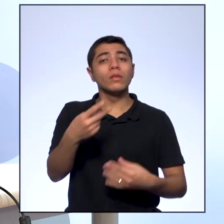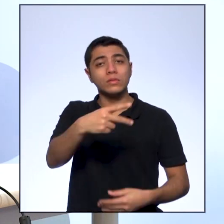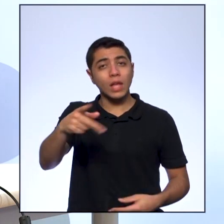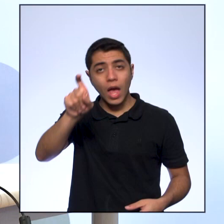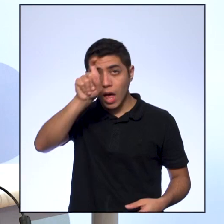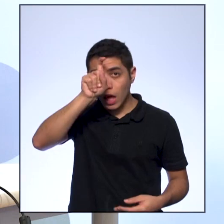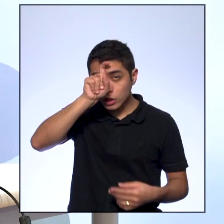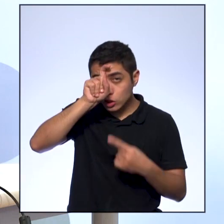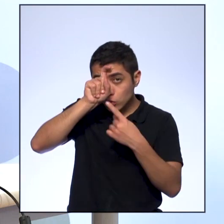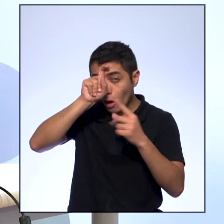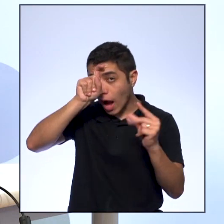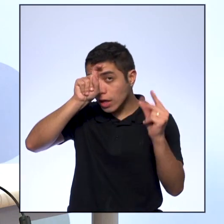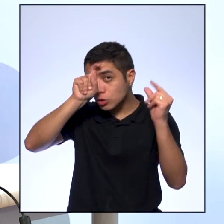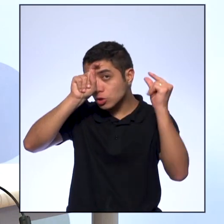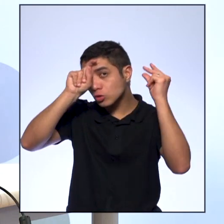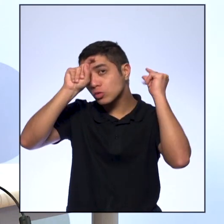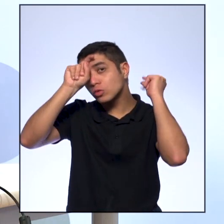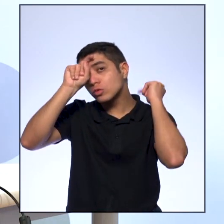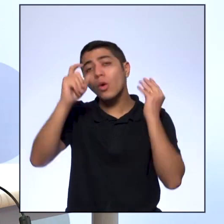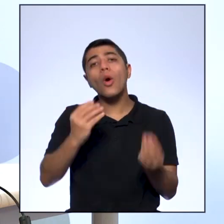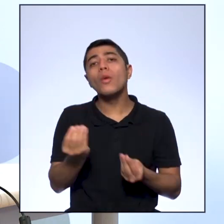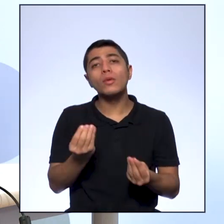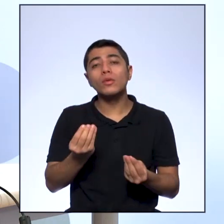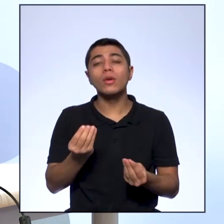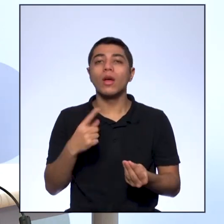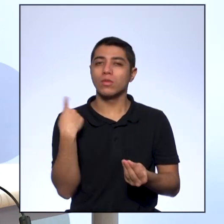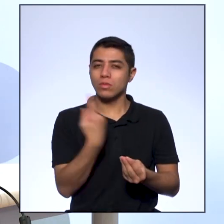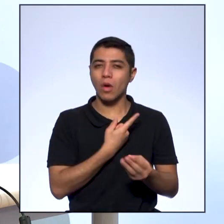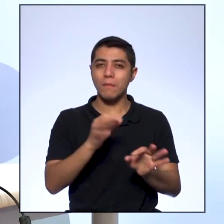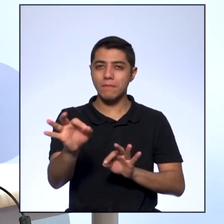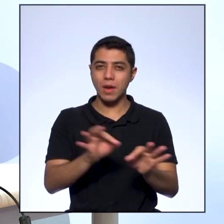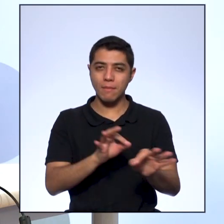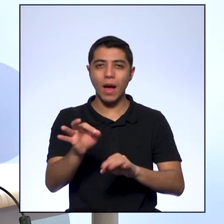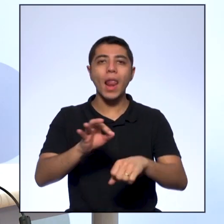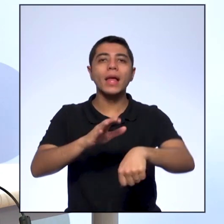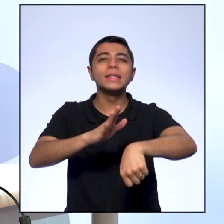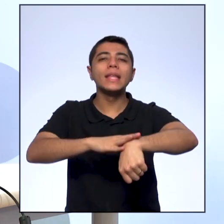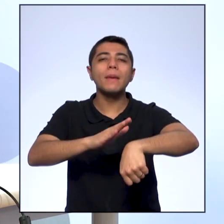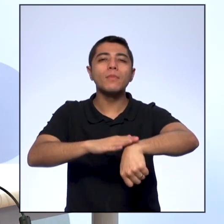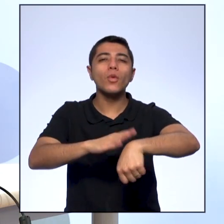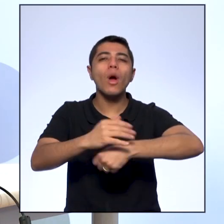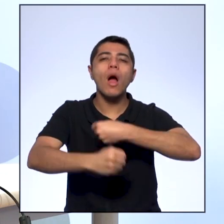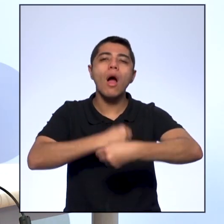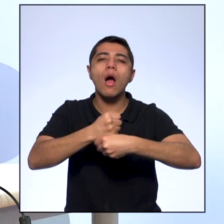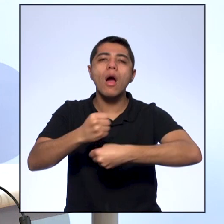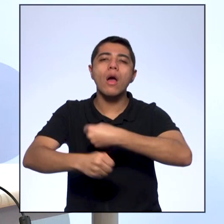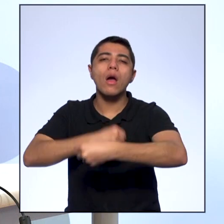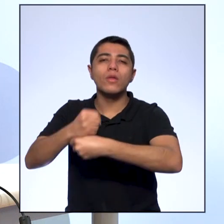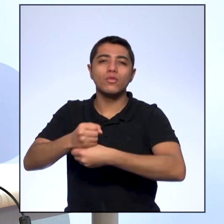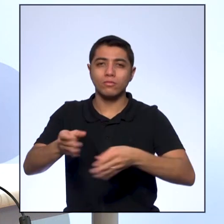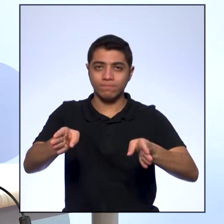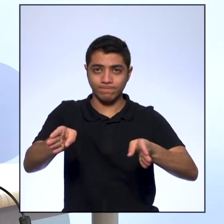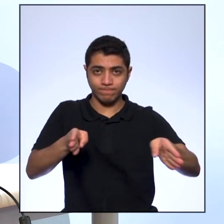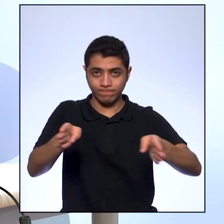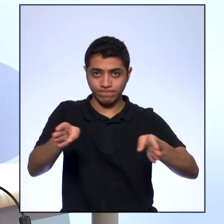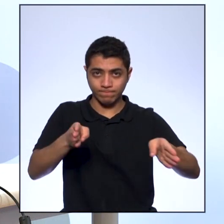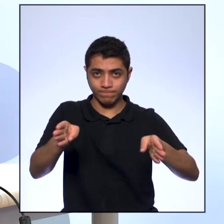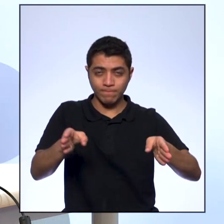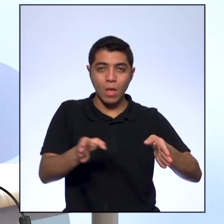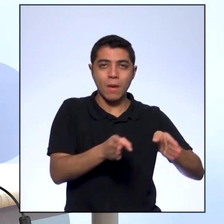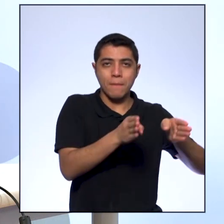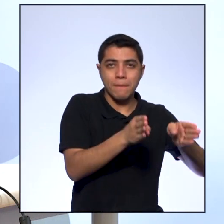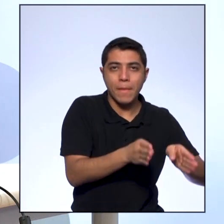do tempo, né? Sempre lembrando que a linha do tempo é uma forma didática da gente se situar no tempo e espaço para vocês entenderem